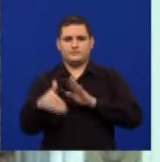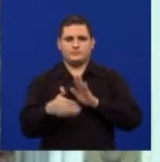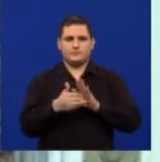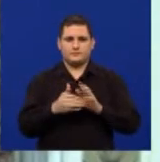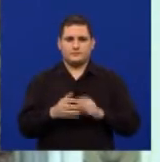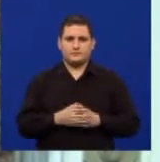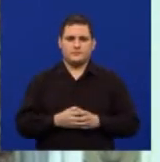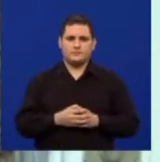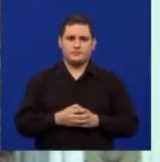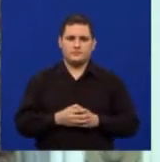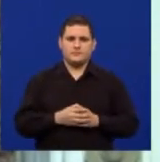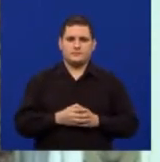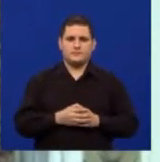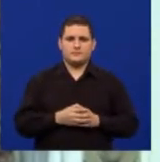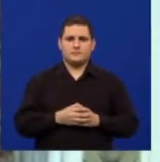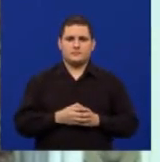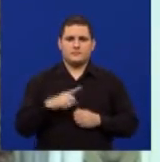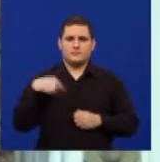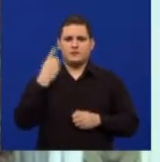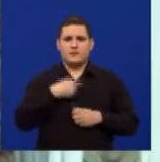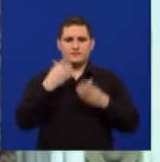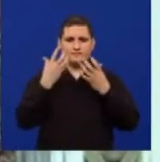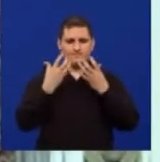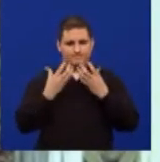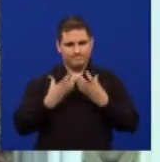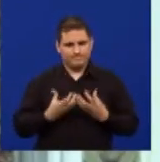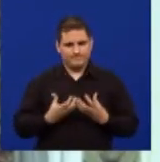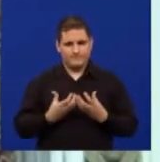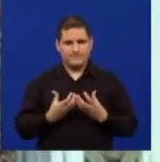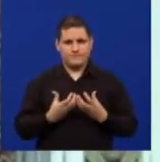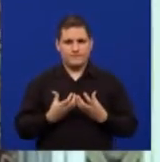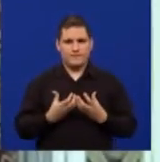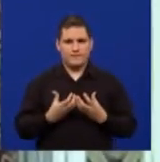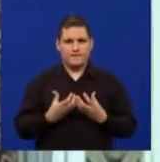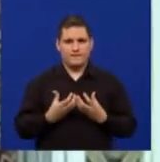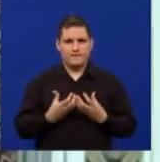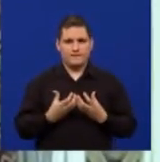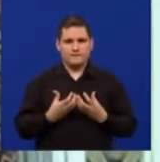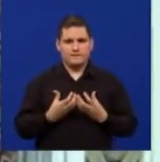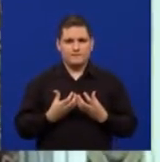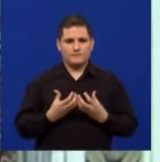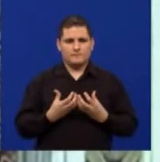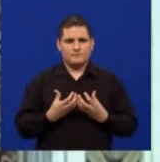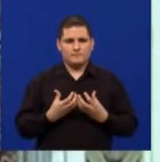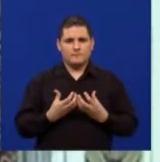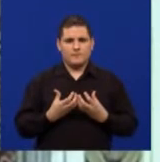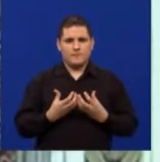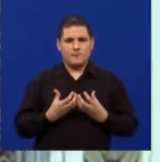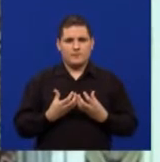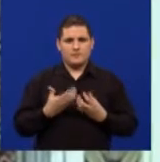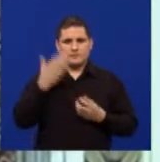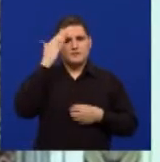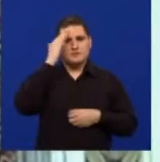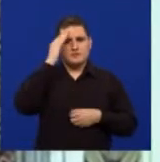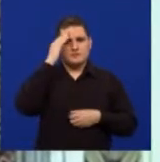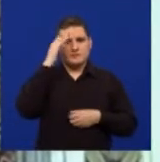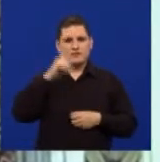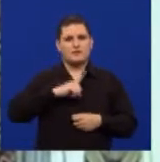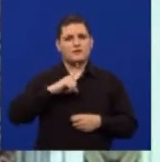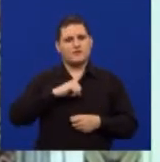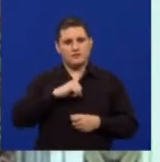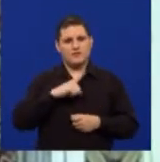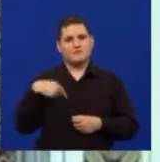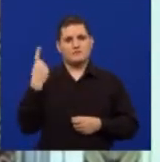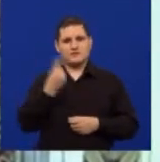E nós queremos confirmar: filhos, aceitemos nossa mãe, e ela